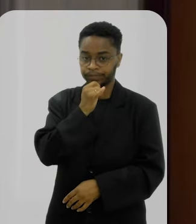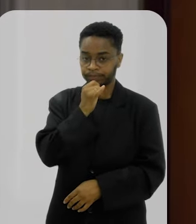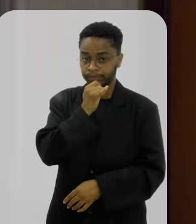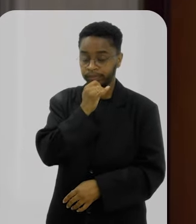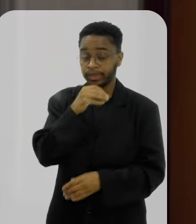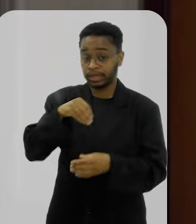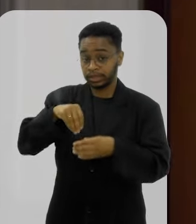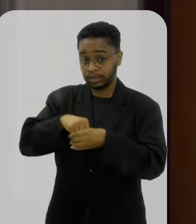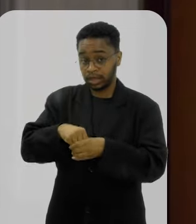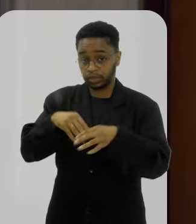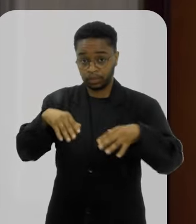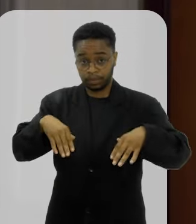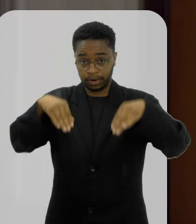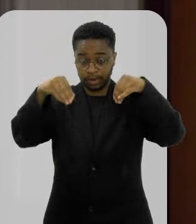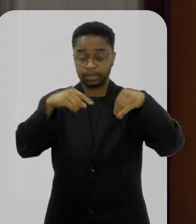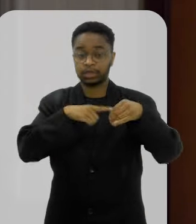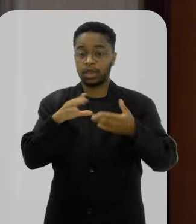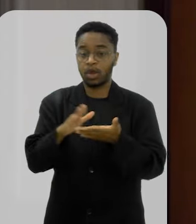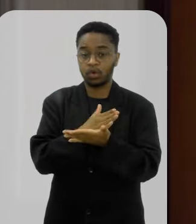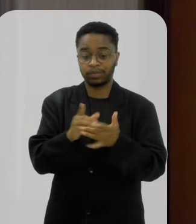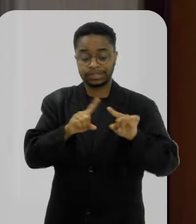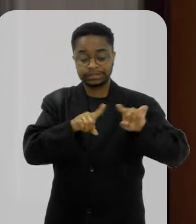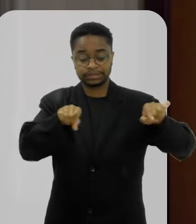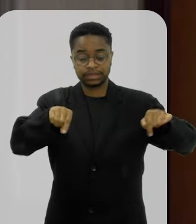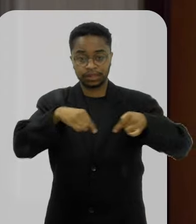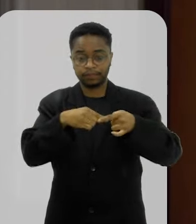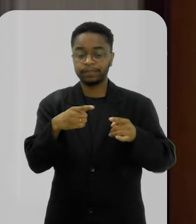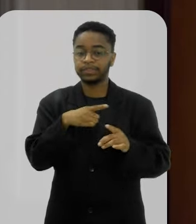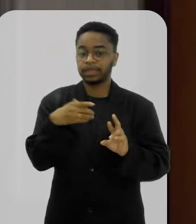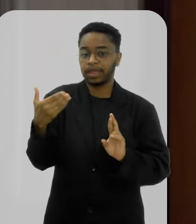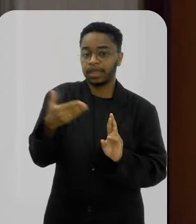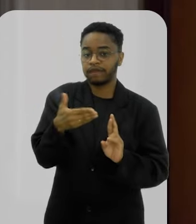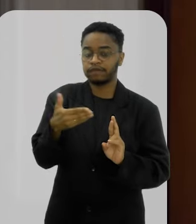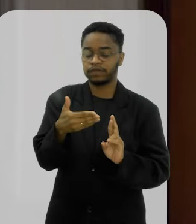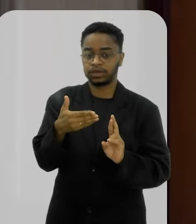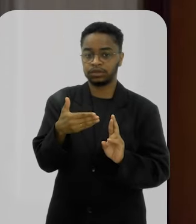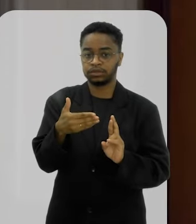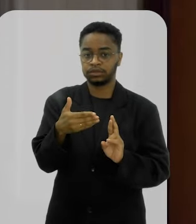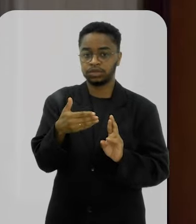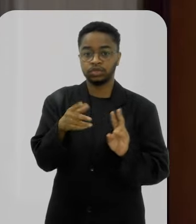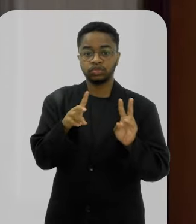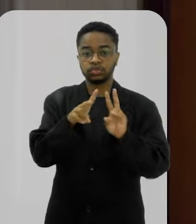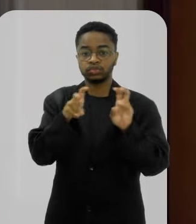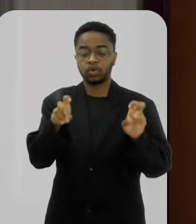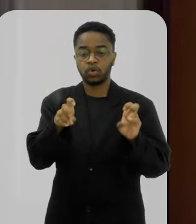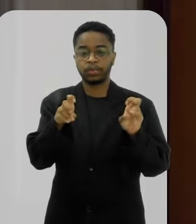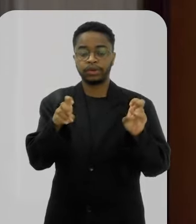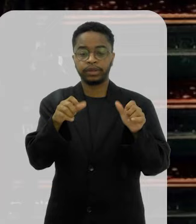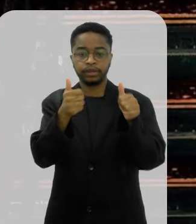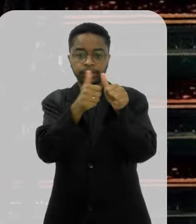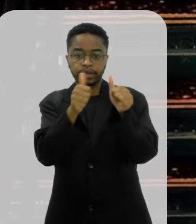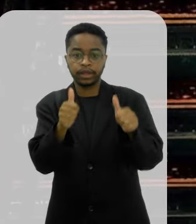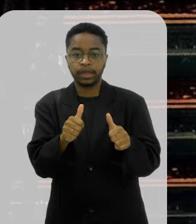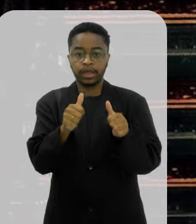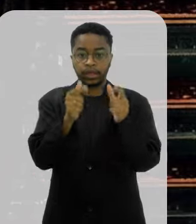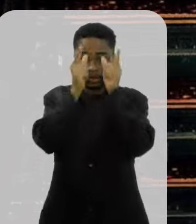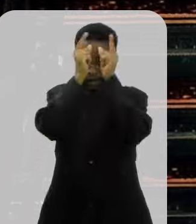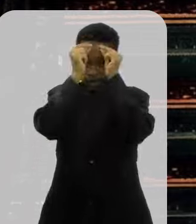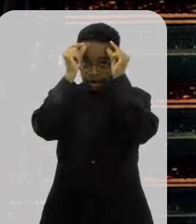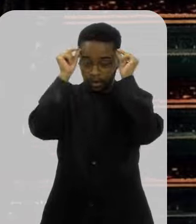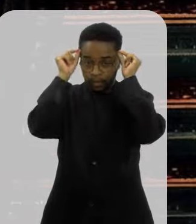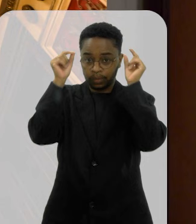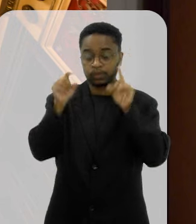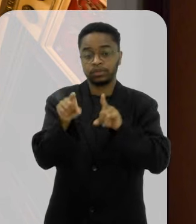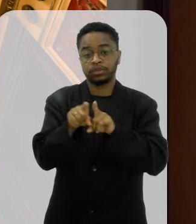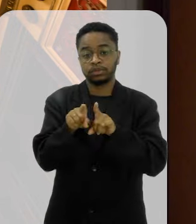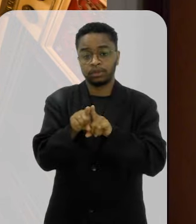ao longo do palácio, em alguns salões, como o Salão Nobre, tem muitas referências às divindades